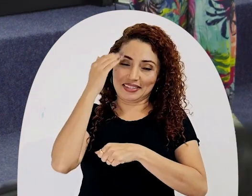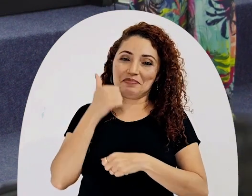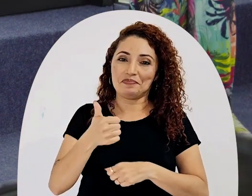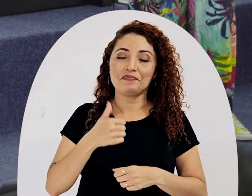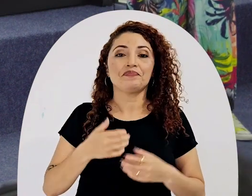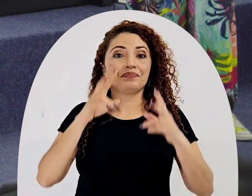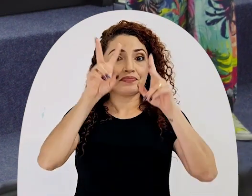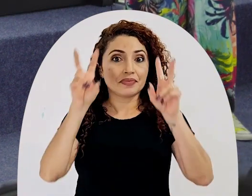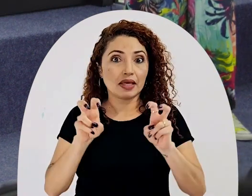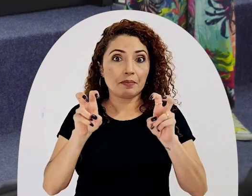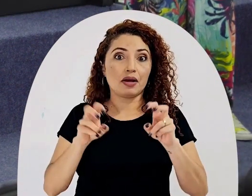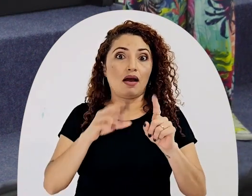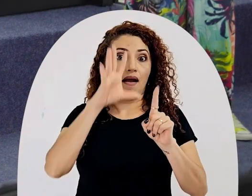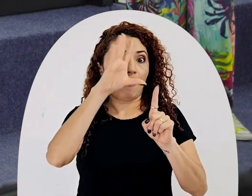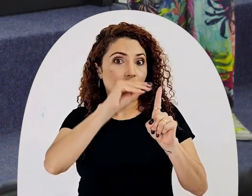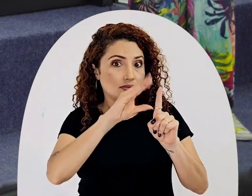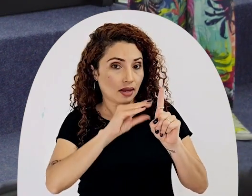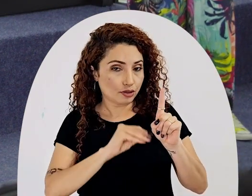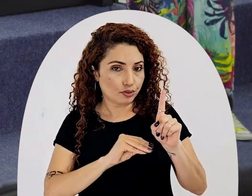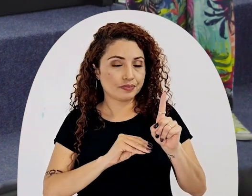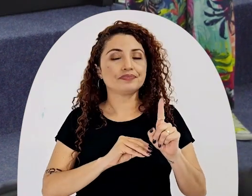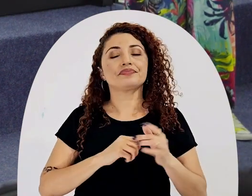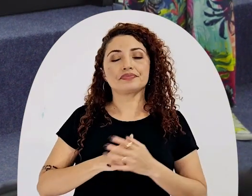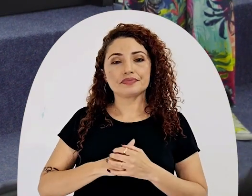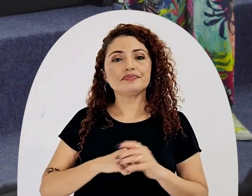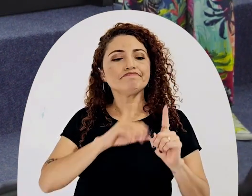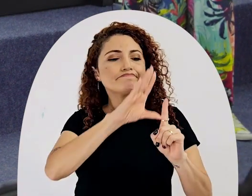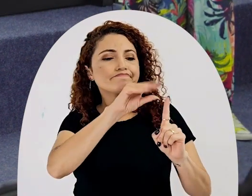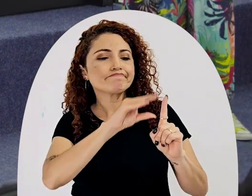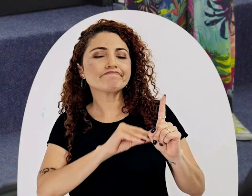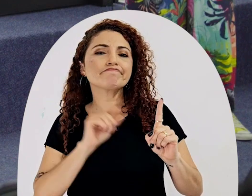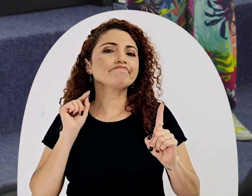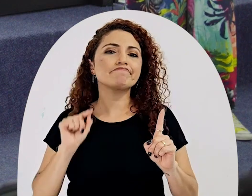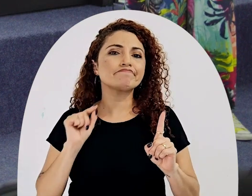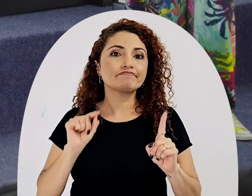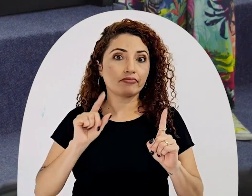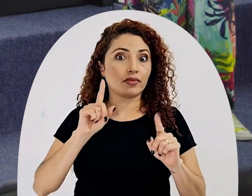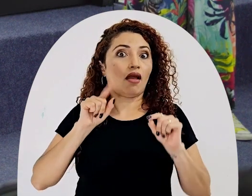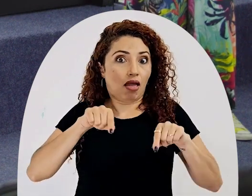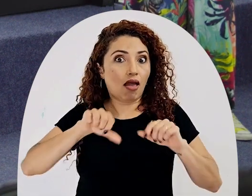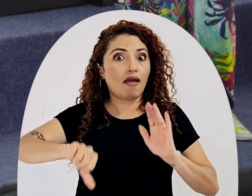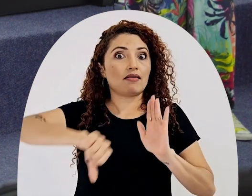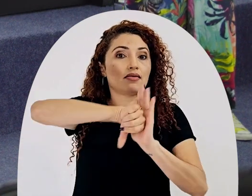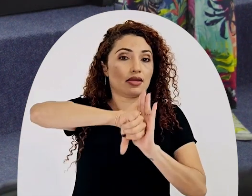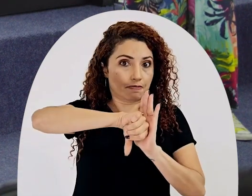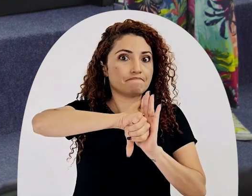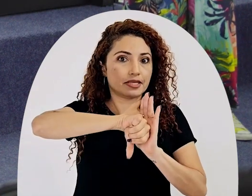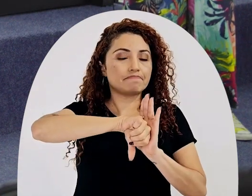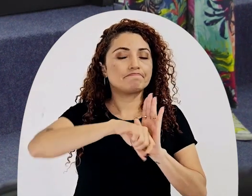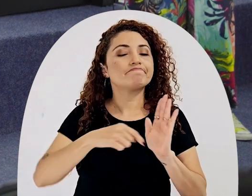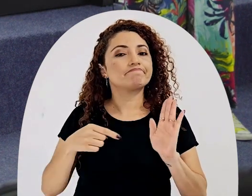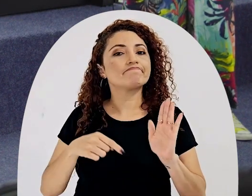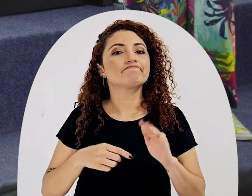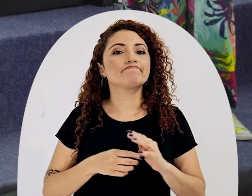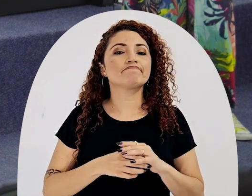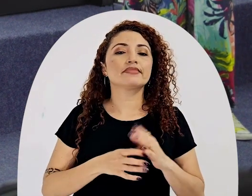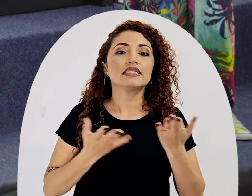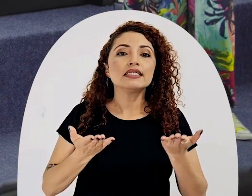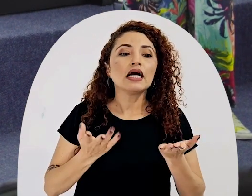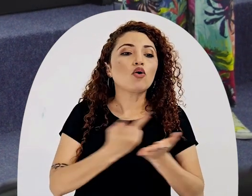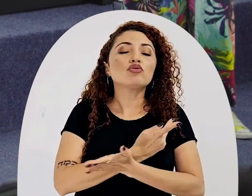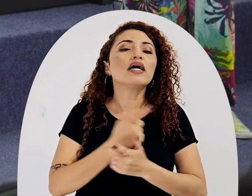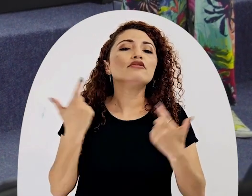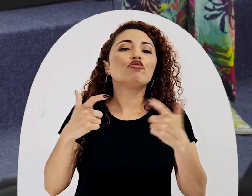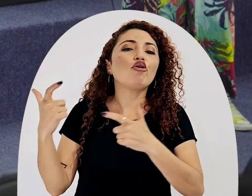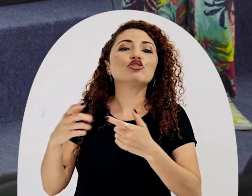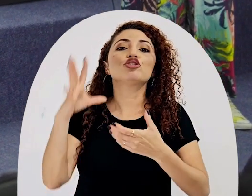gente fala do assédio sexual, o assédio sexual é geralmente um crime, né, de natureza sexual que acontece dentro